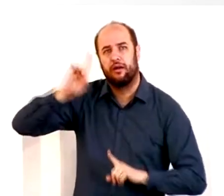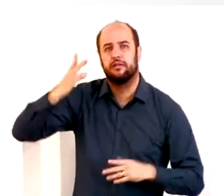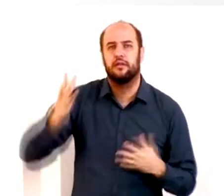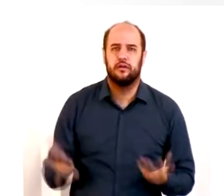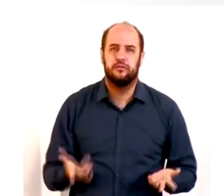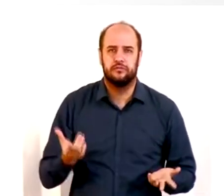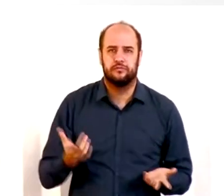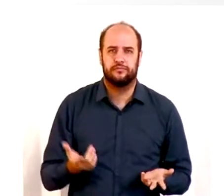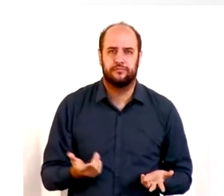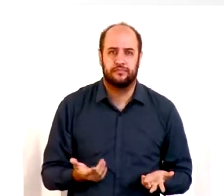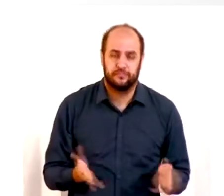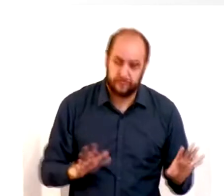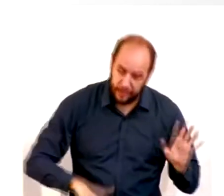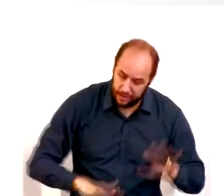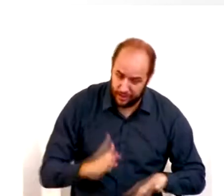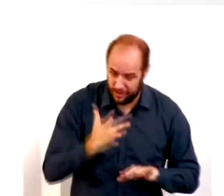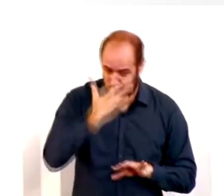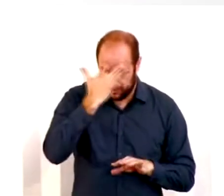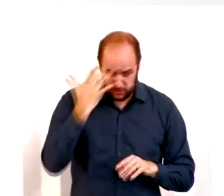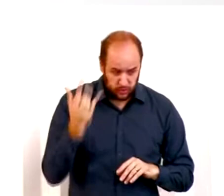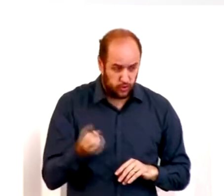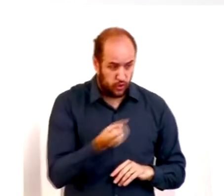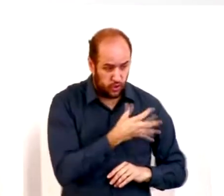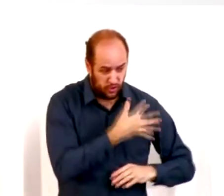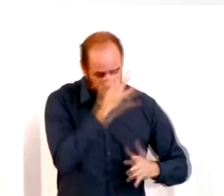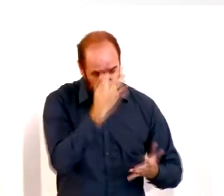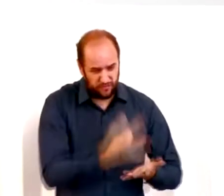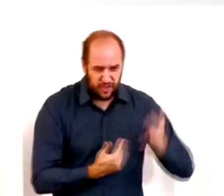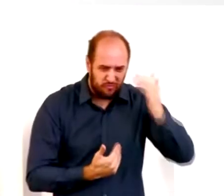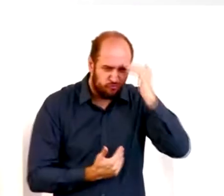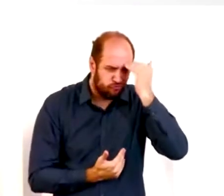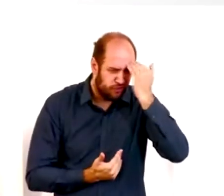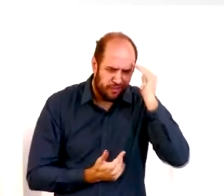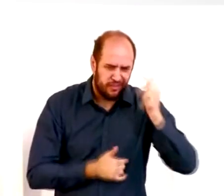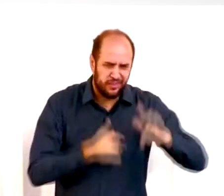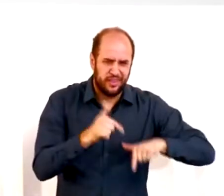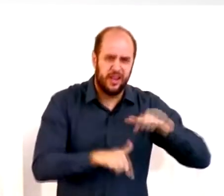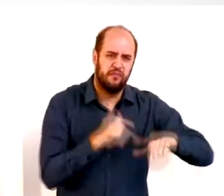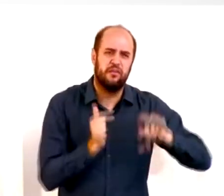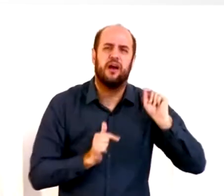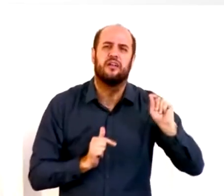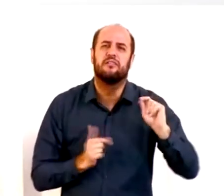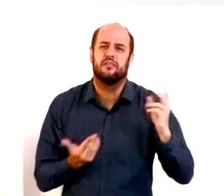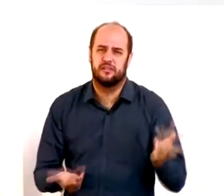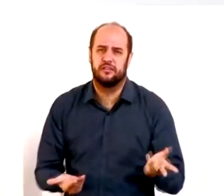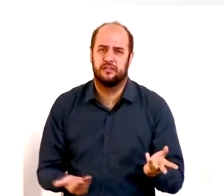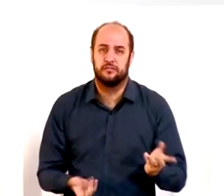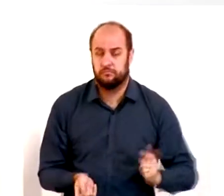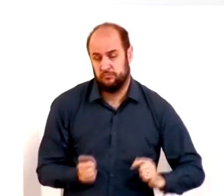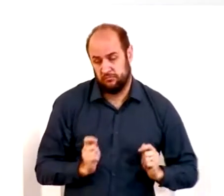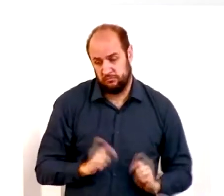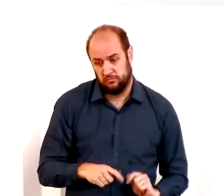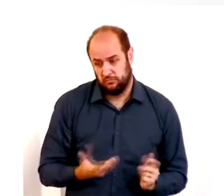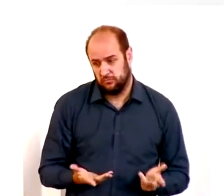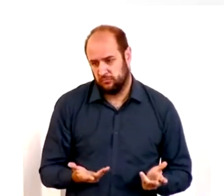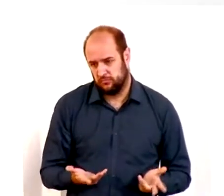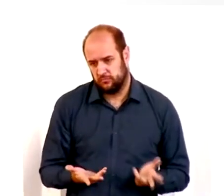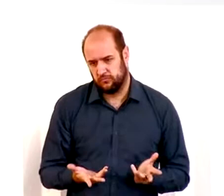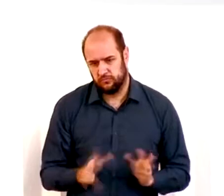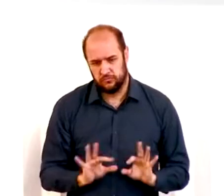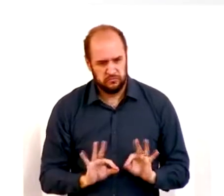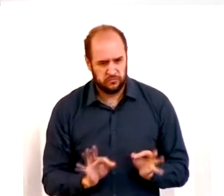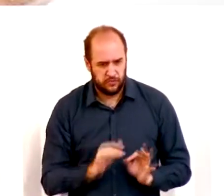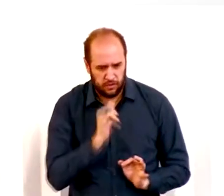fé correm esse risco também, de não entenderem bem o que é um serviço na igreja. Então, eles podem até se dispor. Se alguém fala